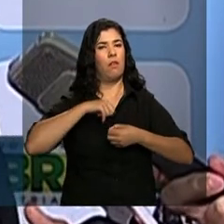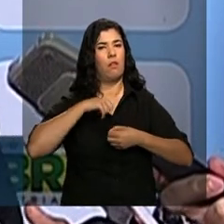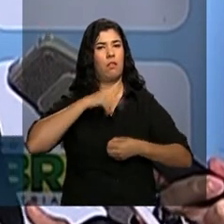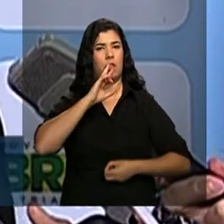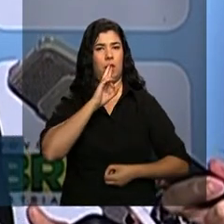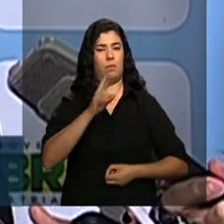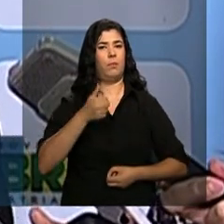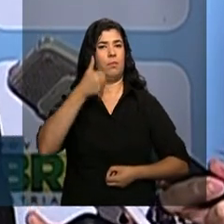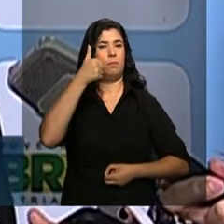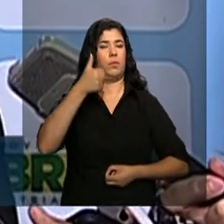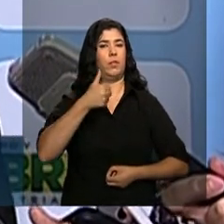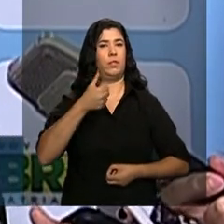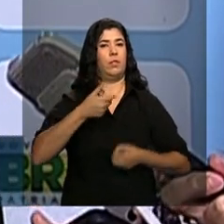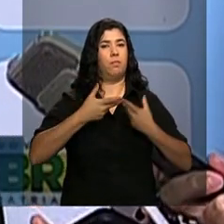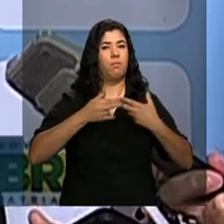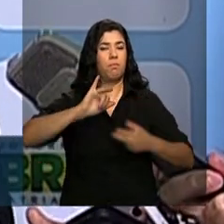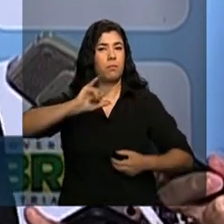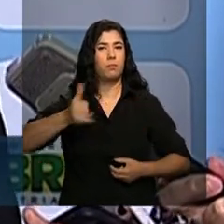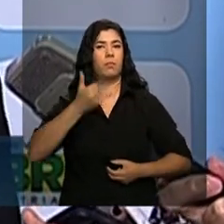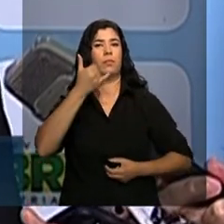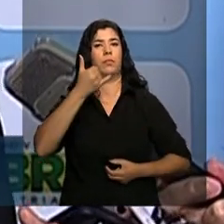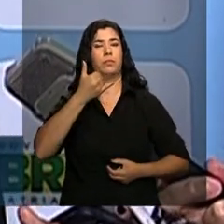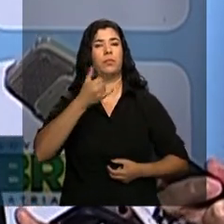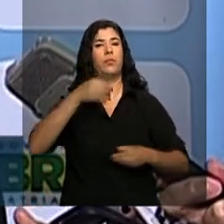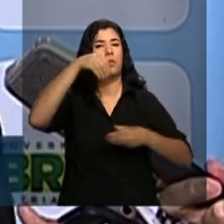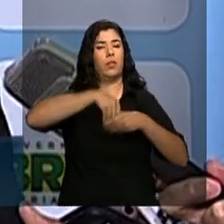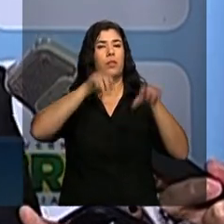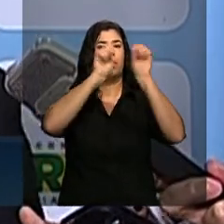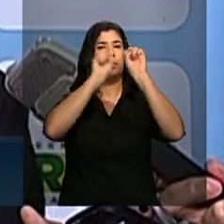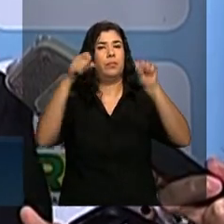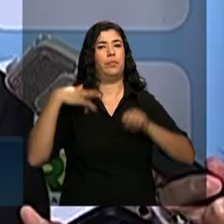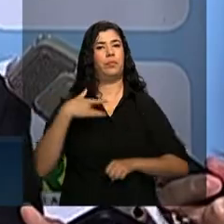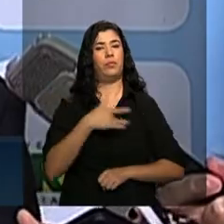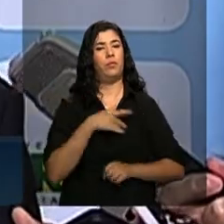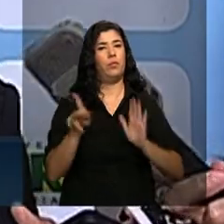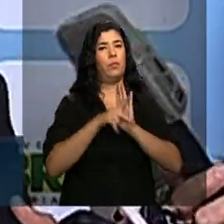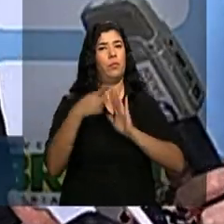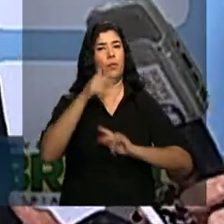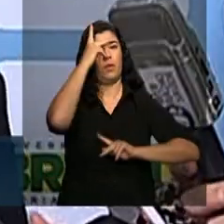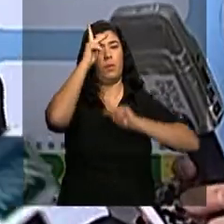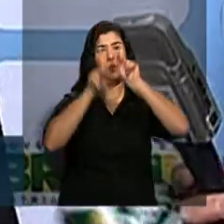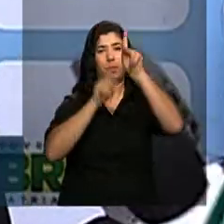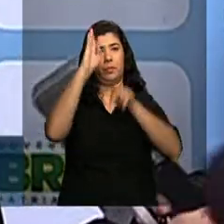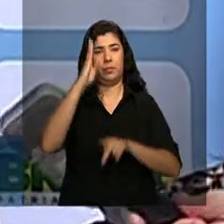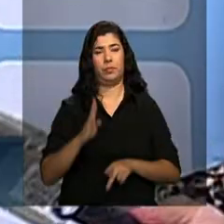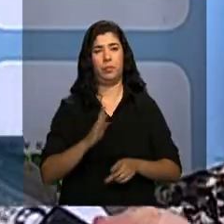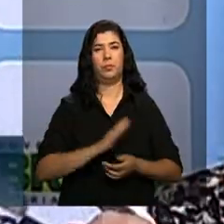muita vantagem para o sistema de saúde e para a população brasileira. Esse